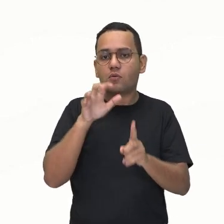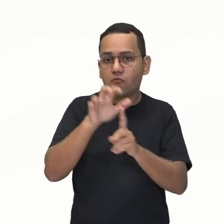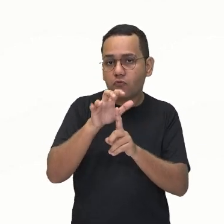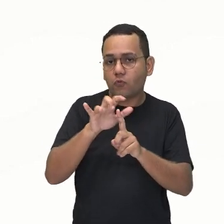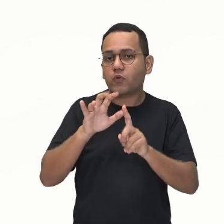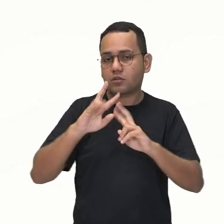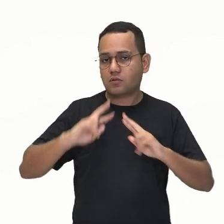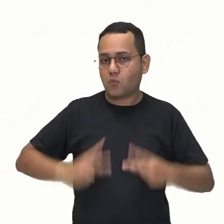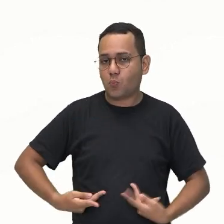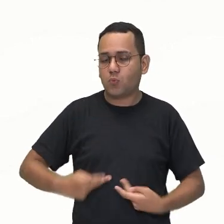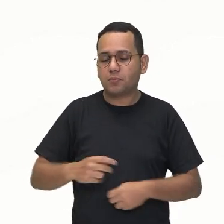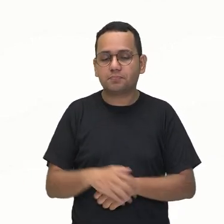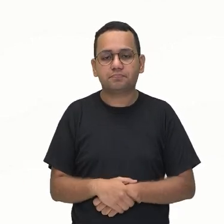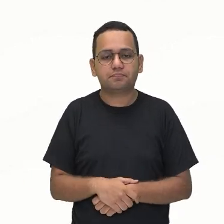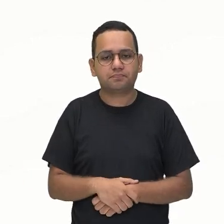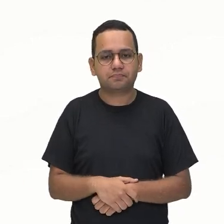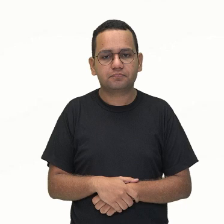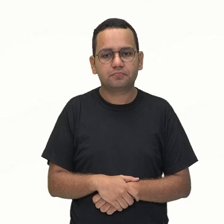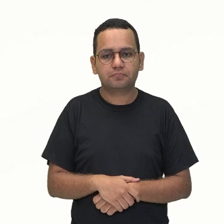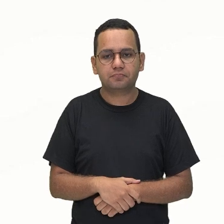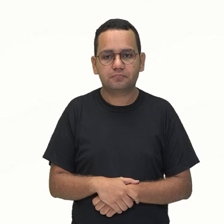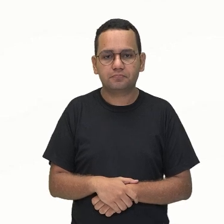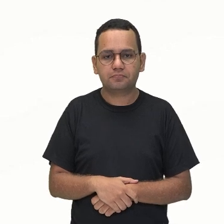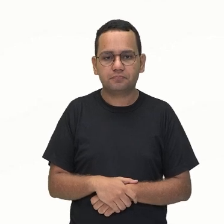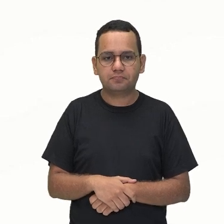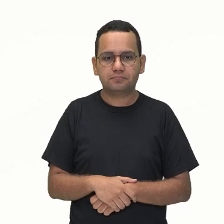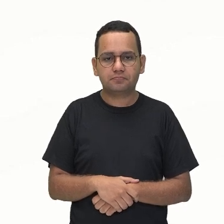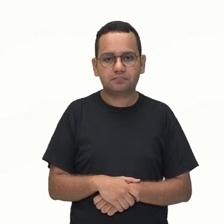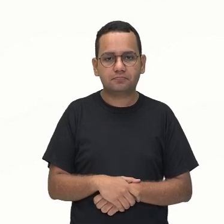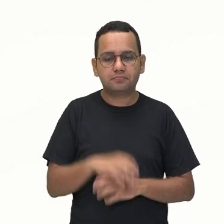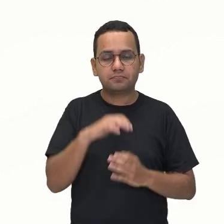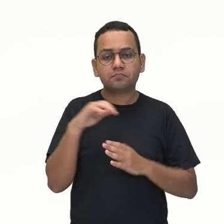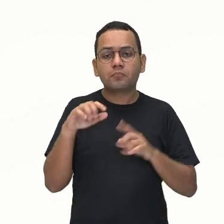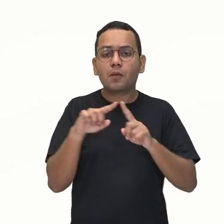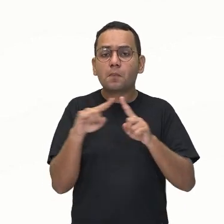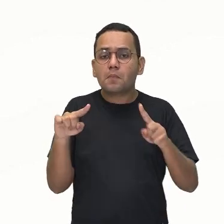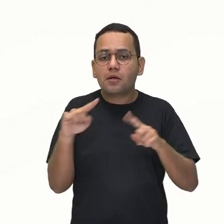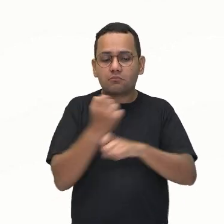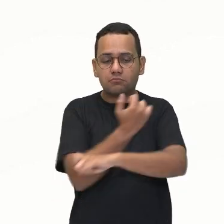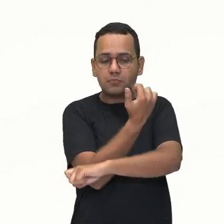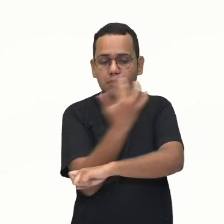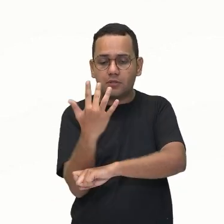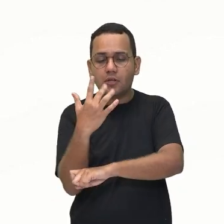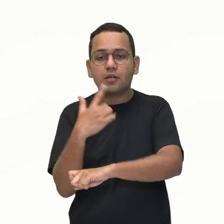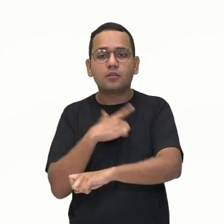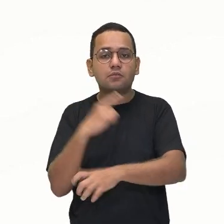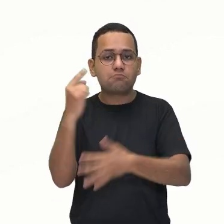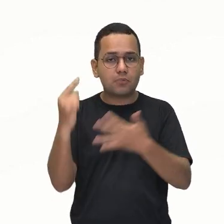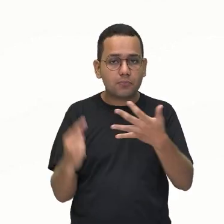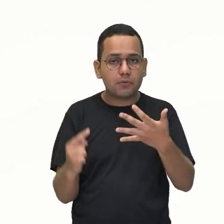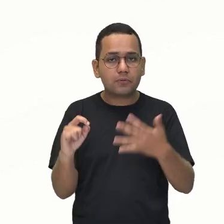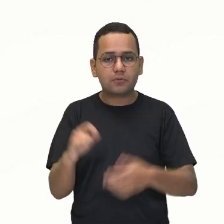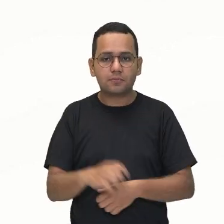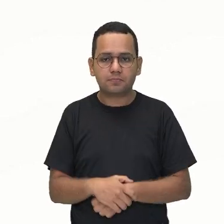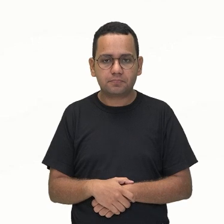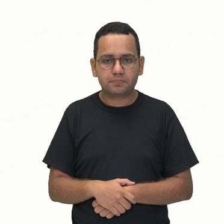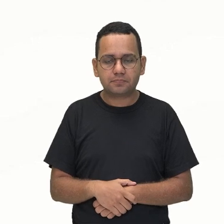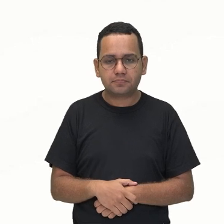aí nós temos, vejam que este meio ambiente ele pode ser composto pela